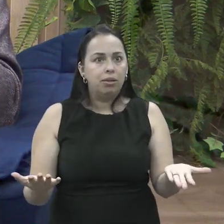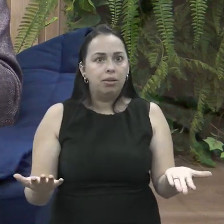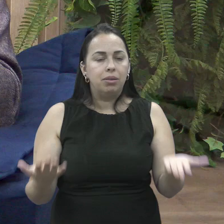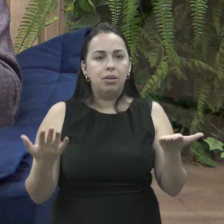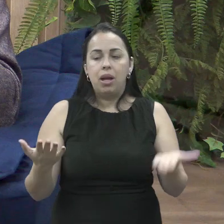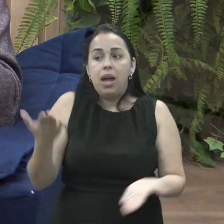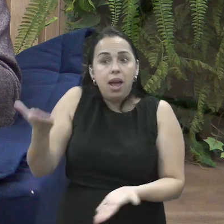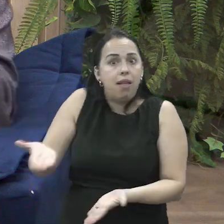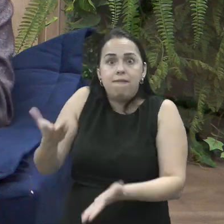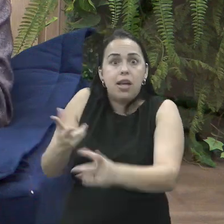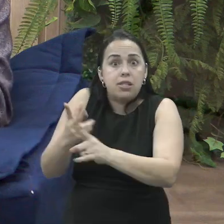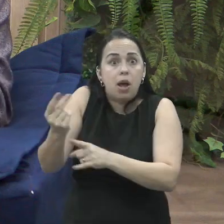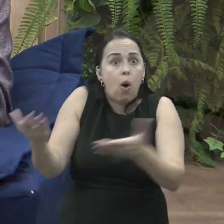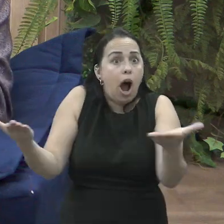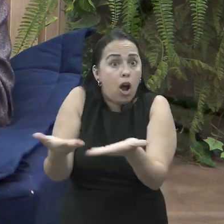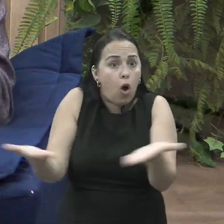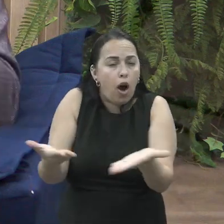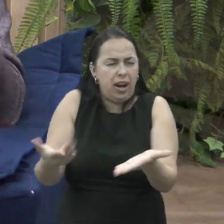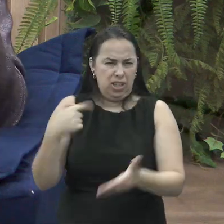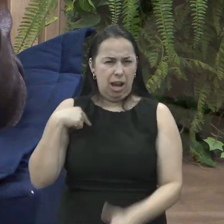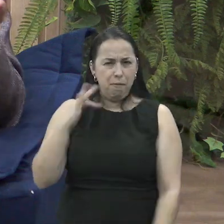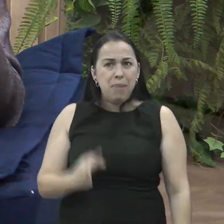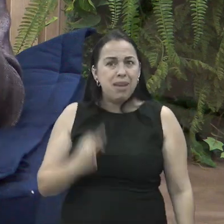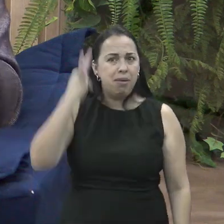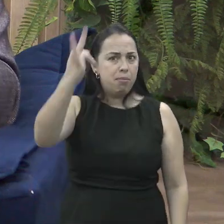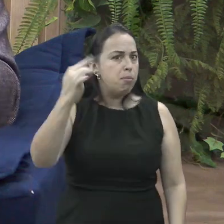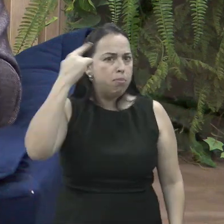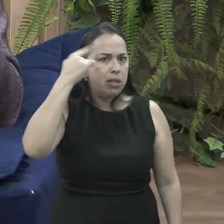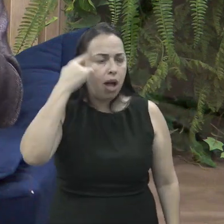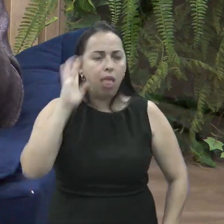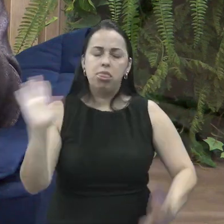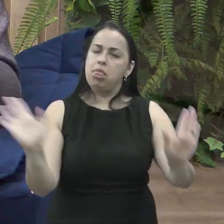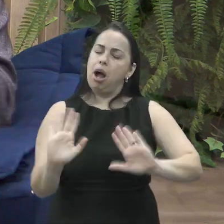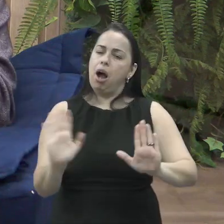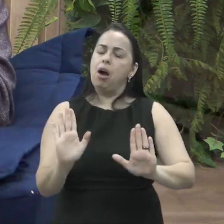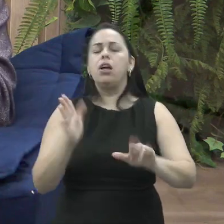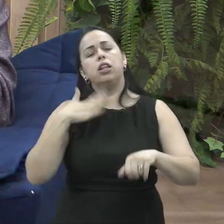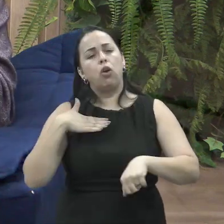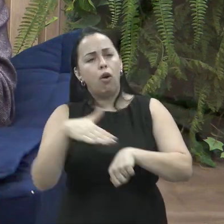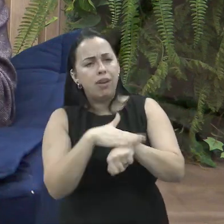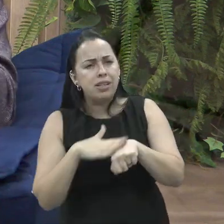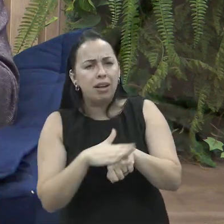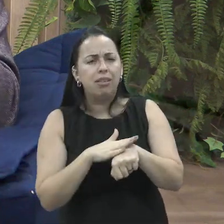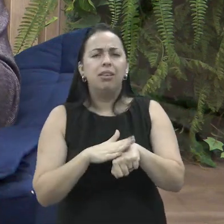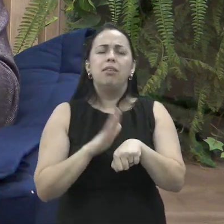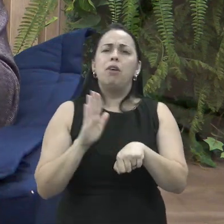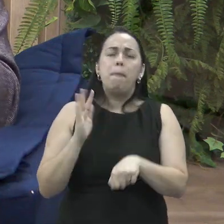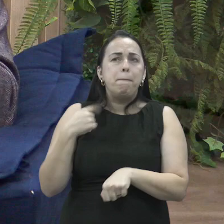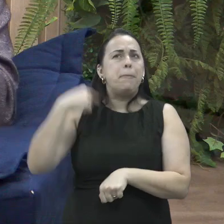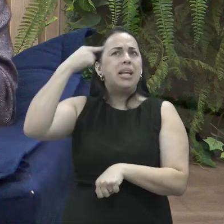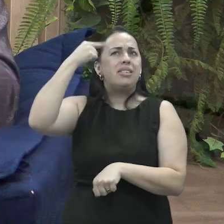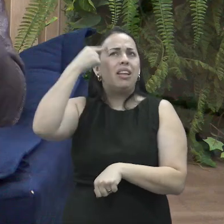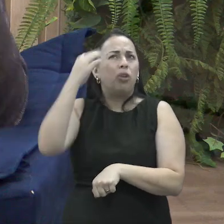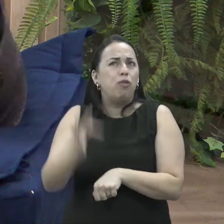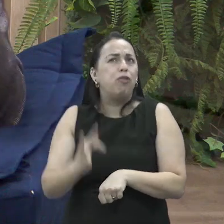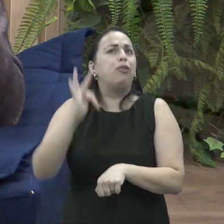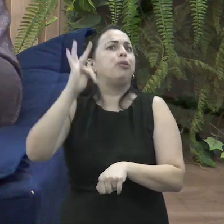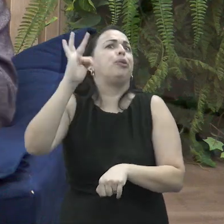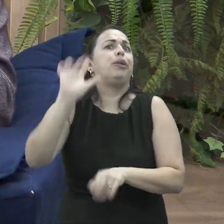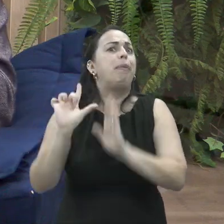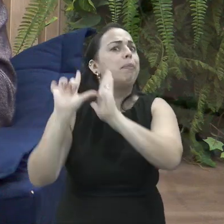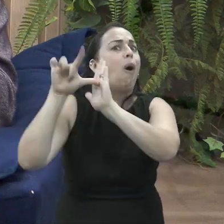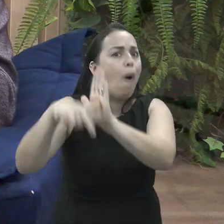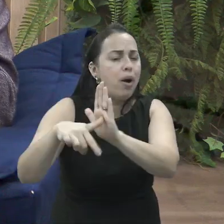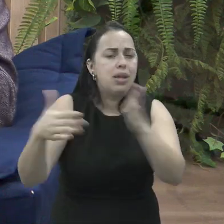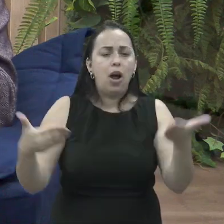mas o Anderson acabou de se reeleger, eu já vou pensar em 2028. E aí eu, obviamente, tenho conversado no sentido de, poxa, vamos deixar essa eleição um pouco para frente, vamos